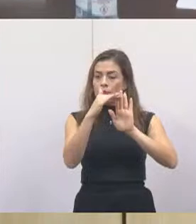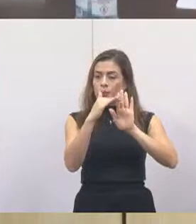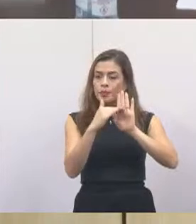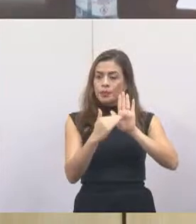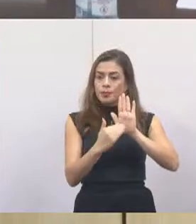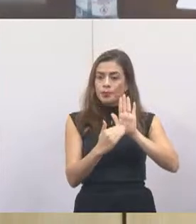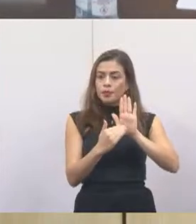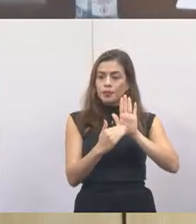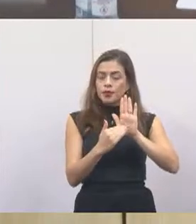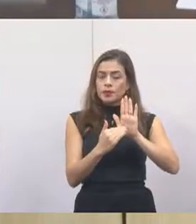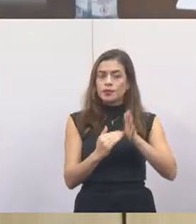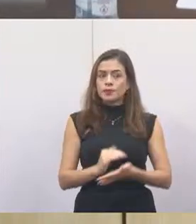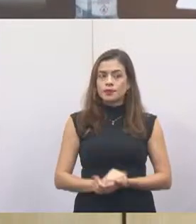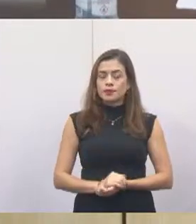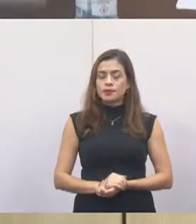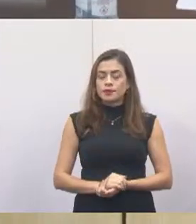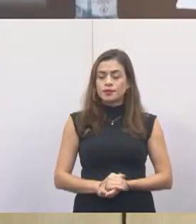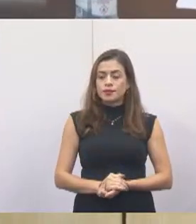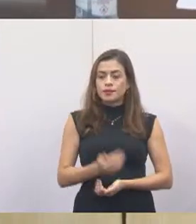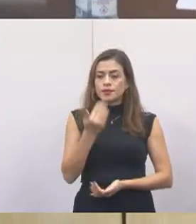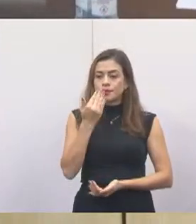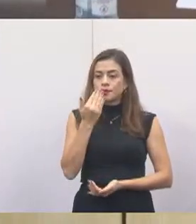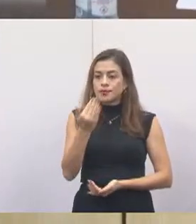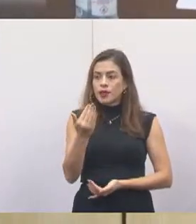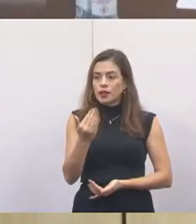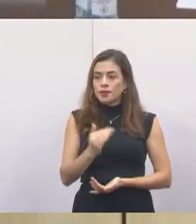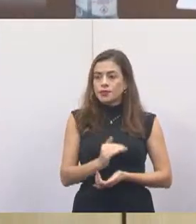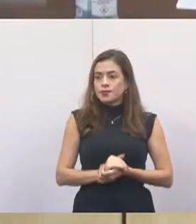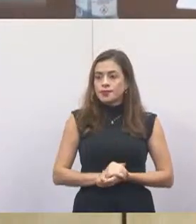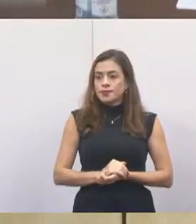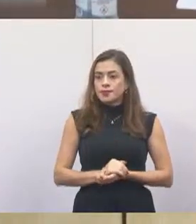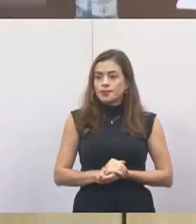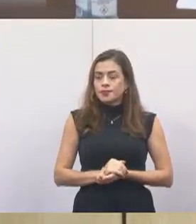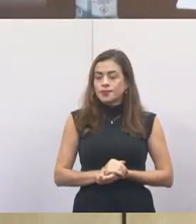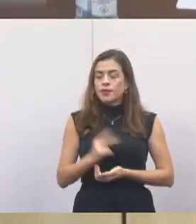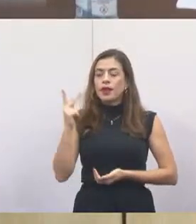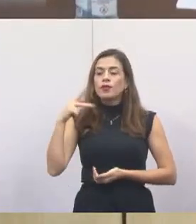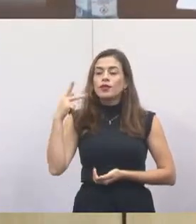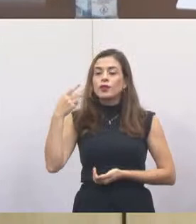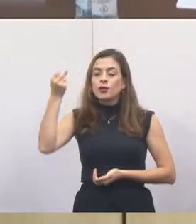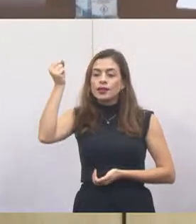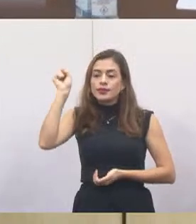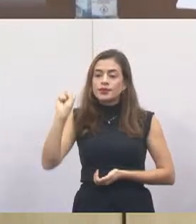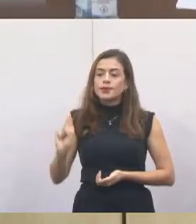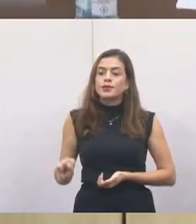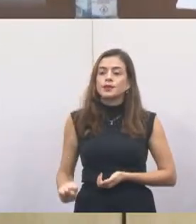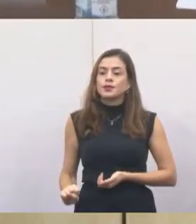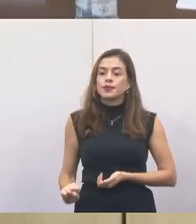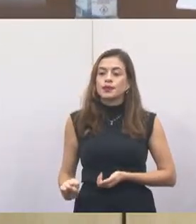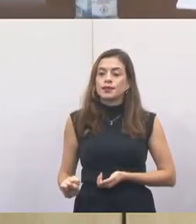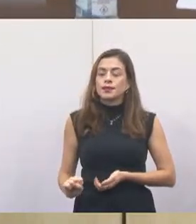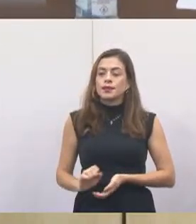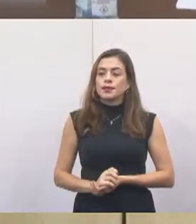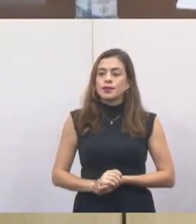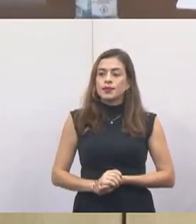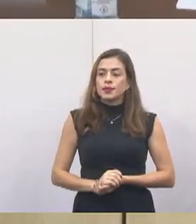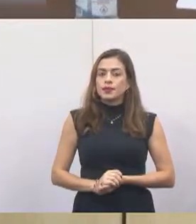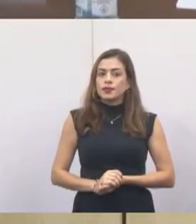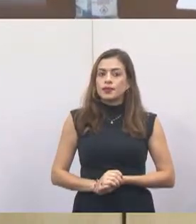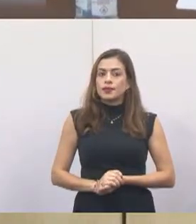pautados nesta ordem do dia. Solicito à vereadora Sônia Patas da Amizade